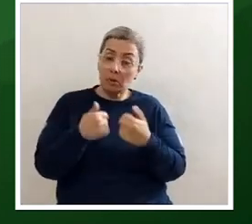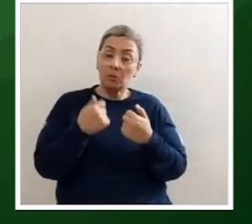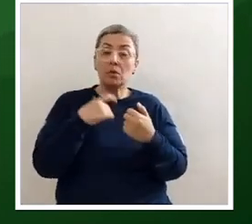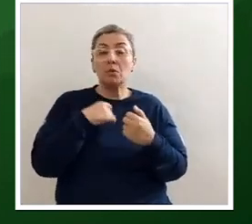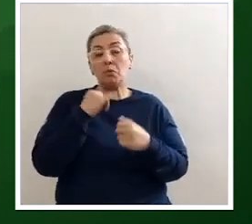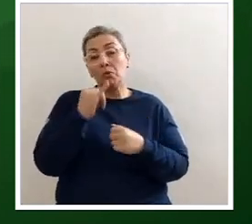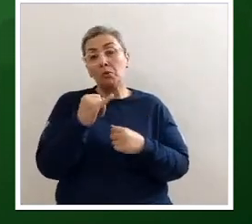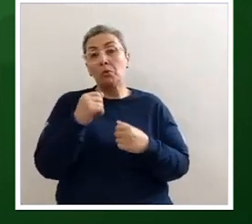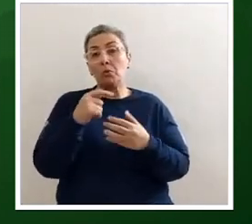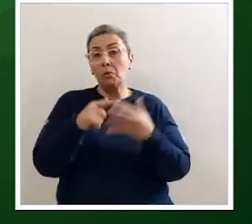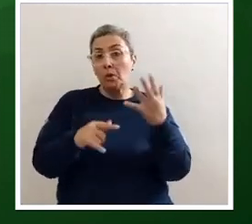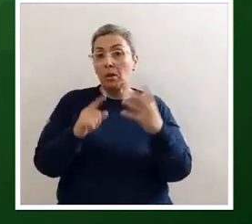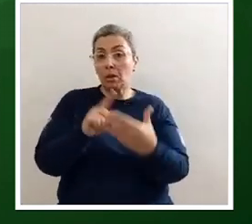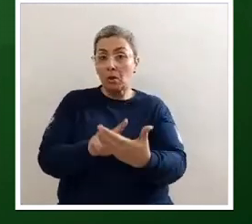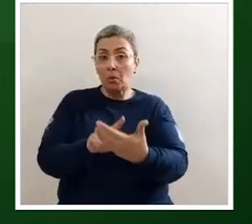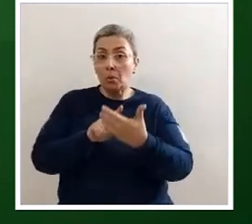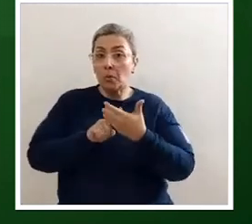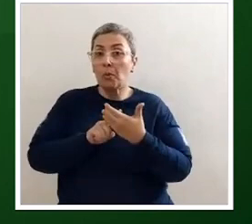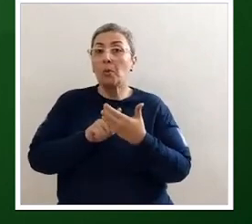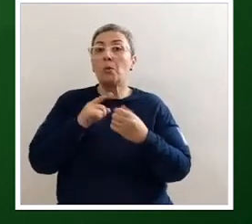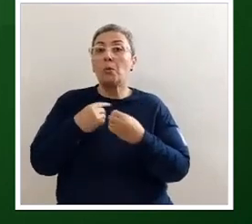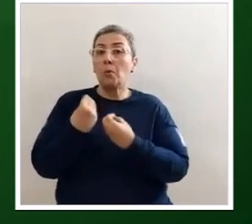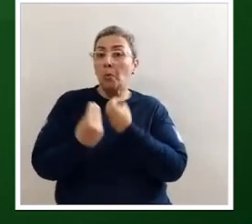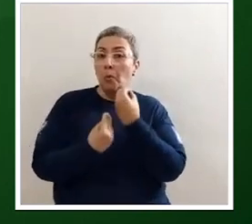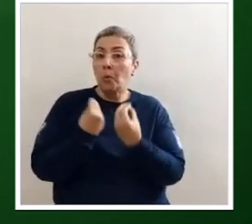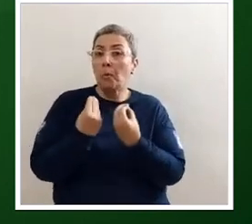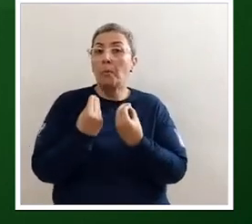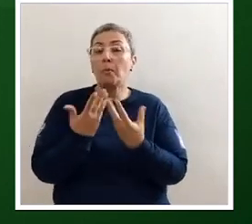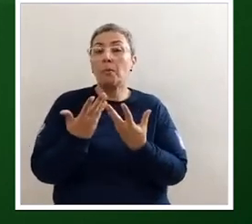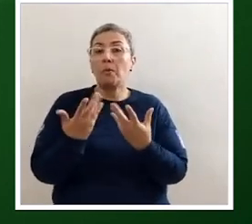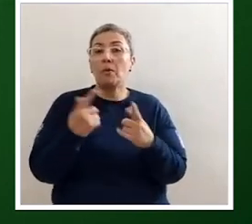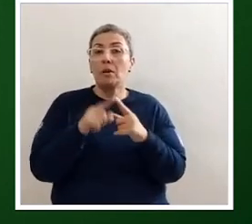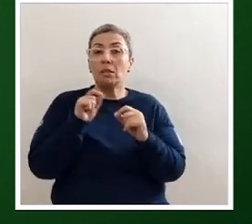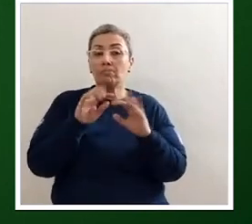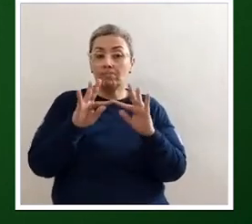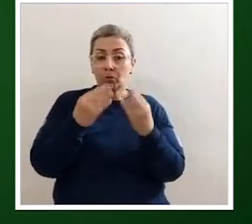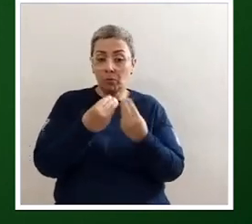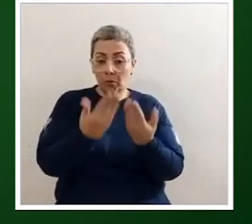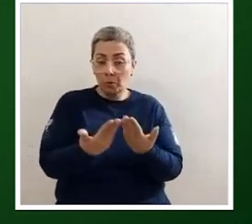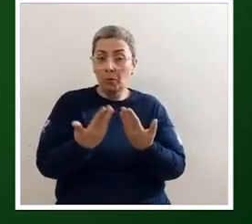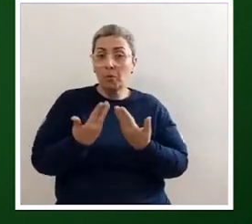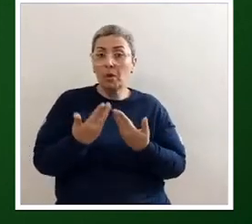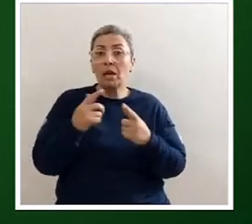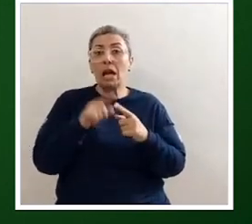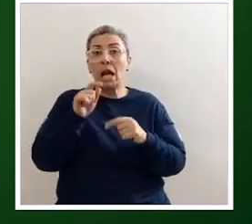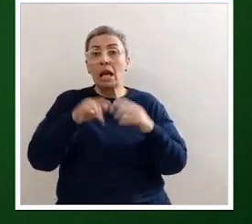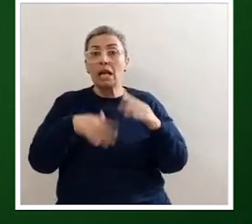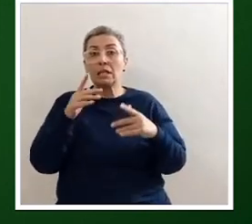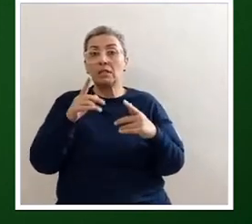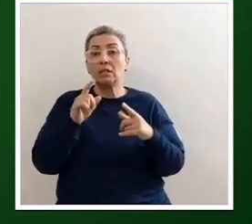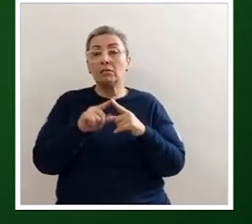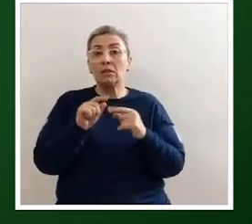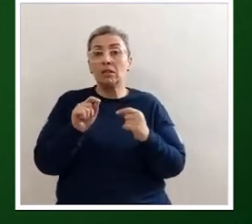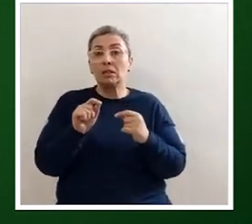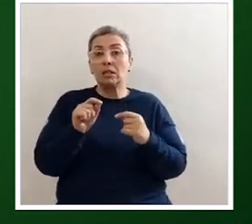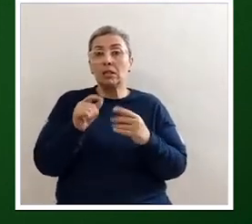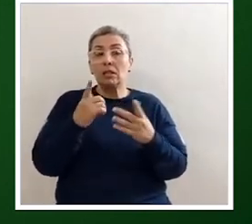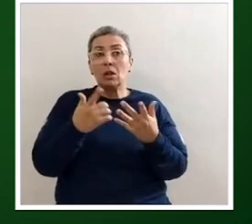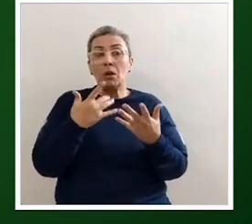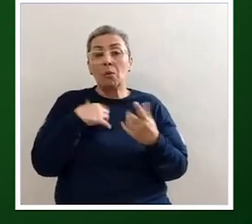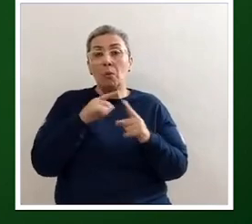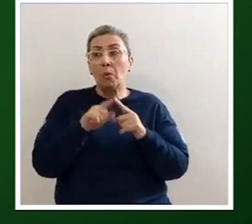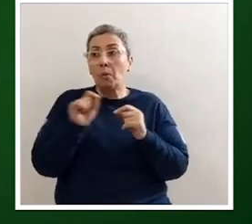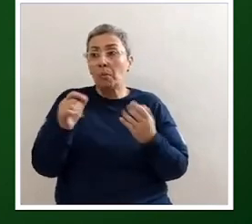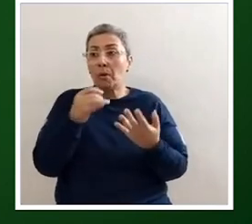a gente diz na questão do acolhimento né de como a gente Traz essa família porque às vezes é abordagem né